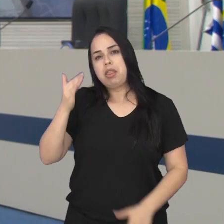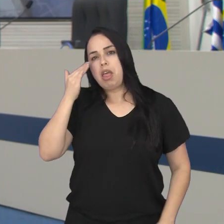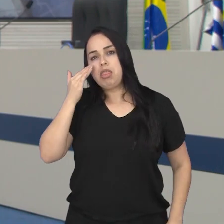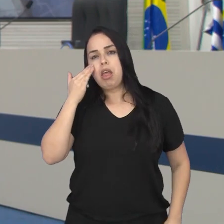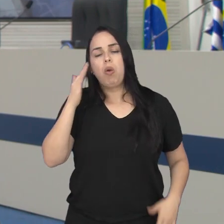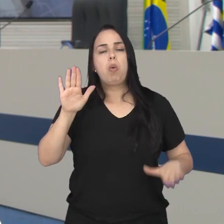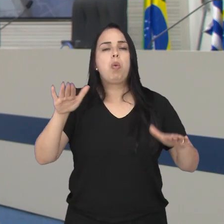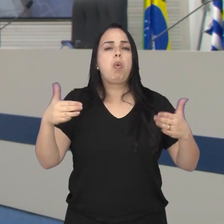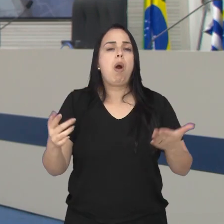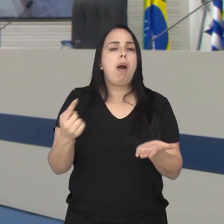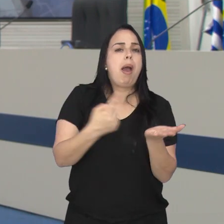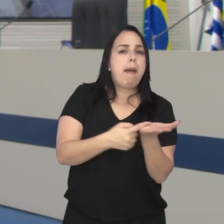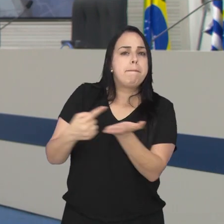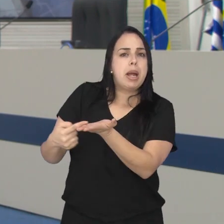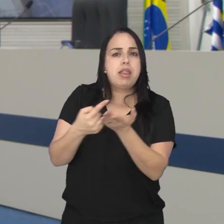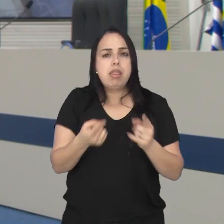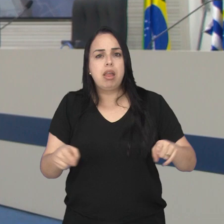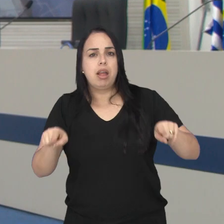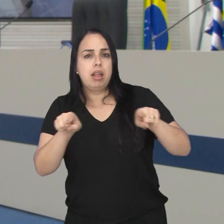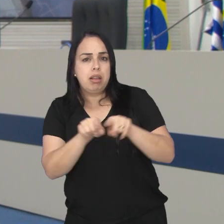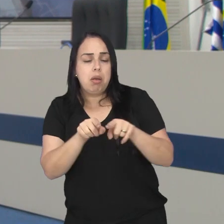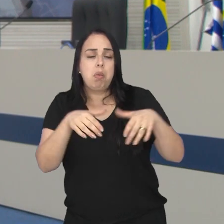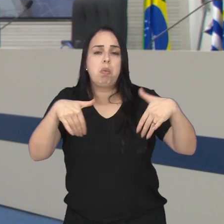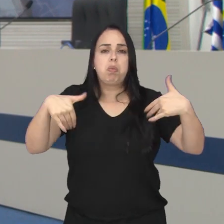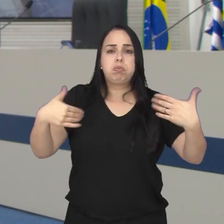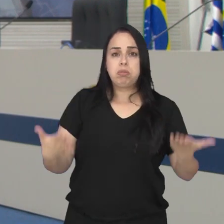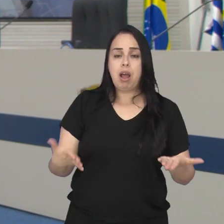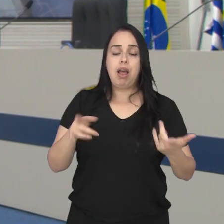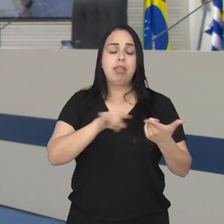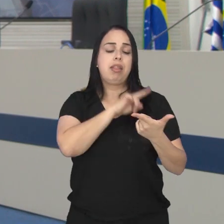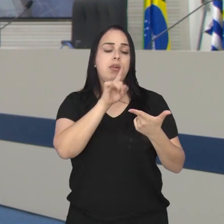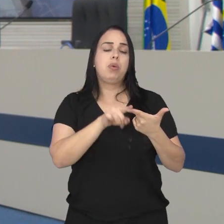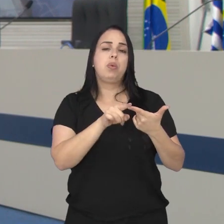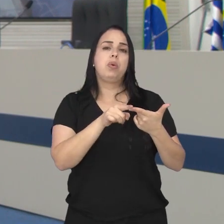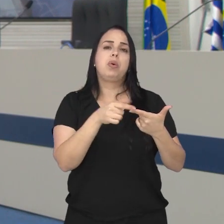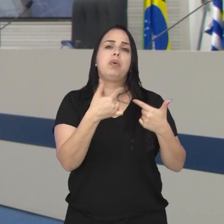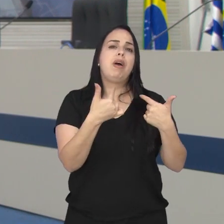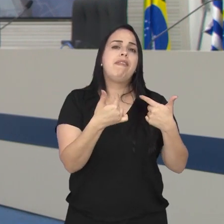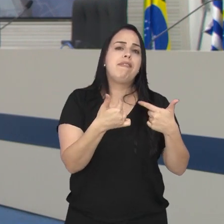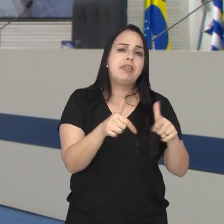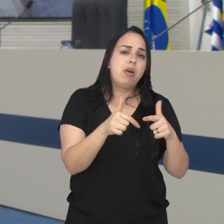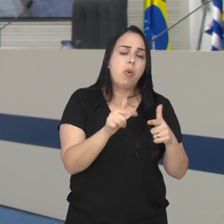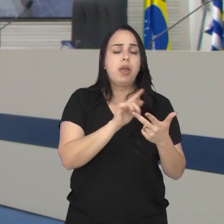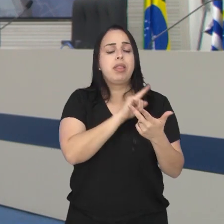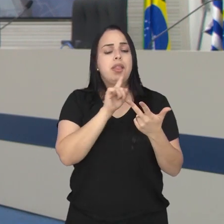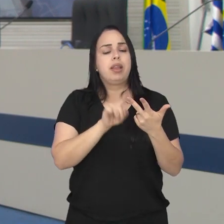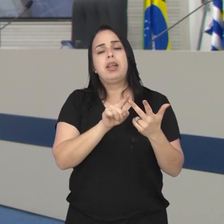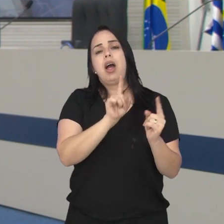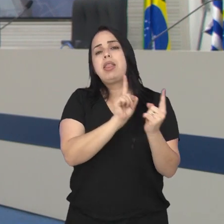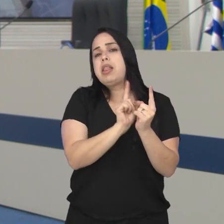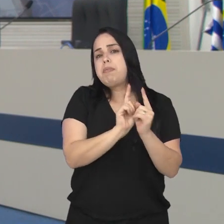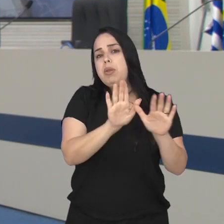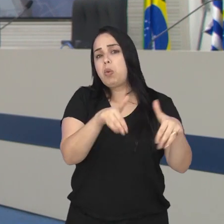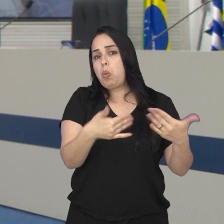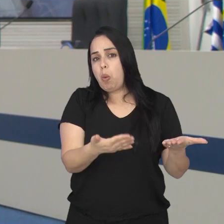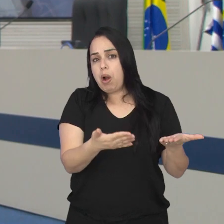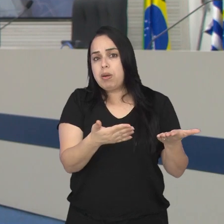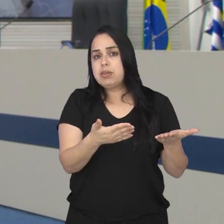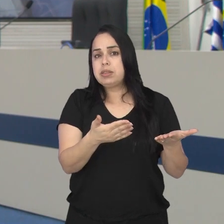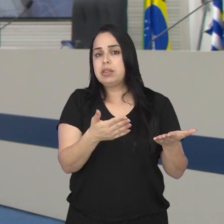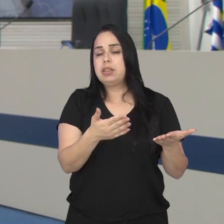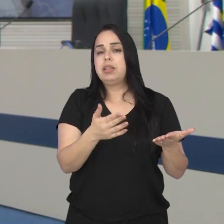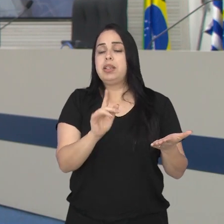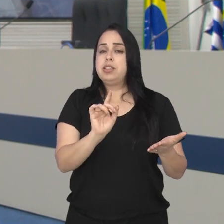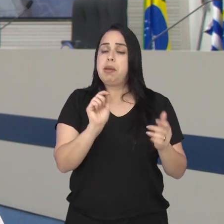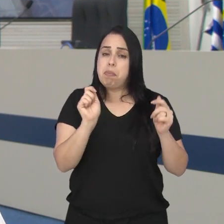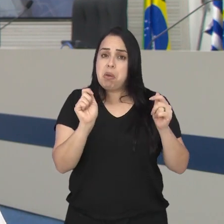que entender que tipo de convênio vai ser feito Qual os trabalhos que vão ser oferecidos a população né E se a gente pode